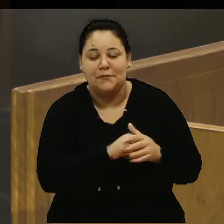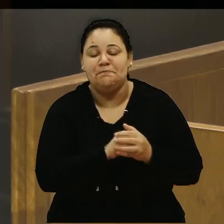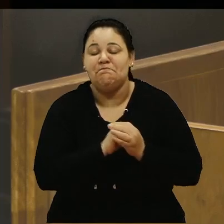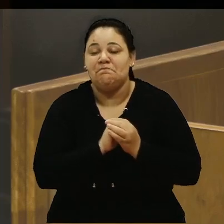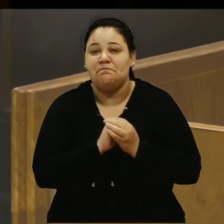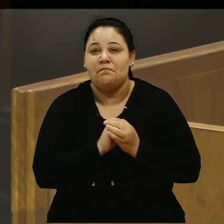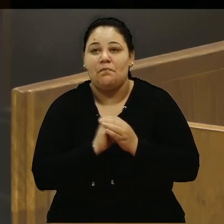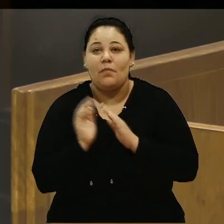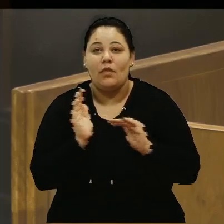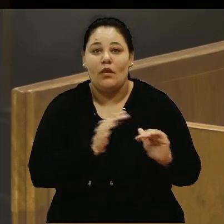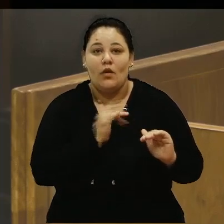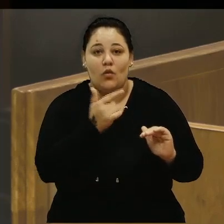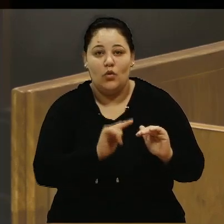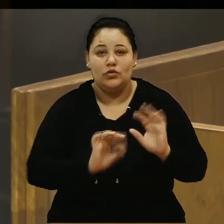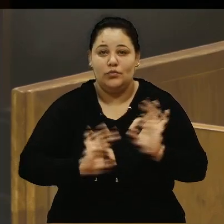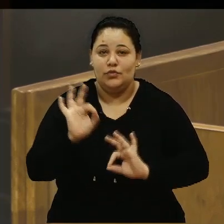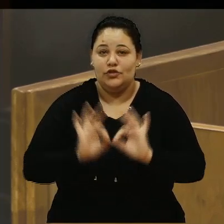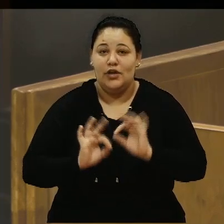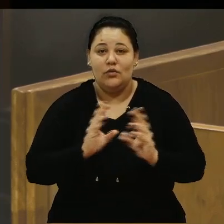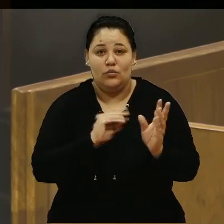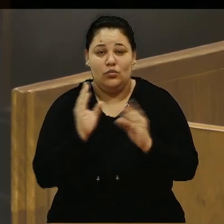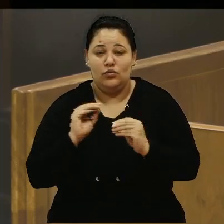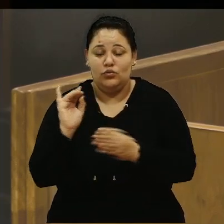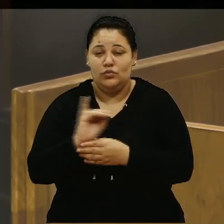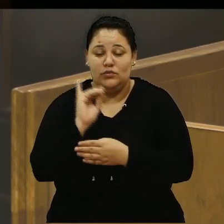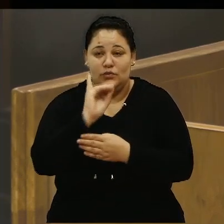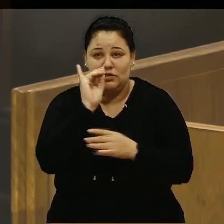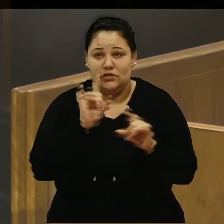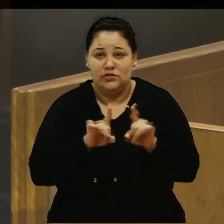projeto muito importante